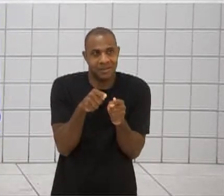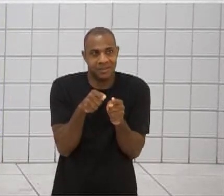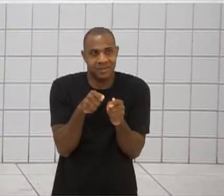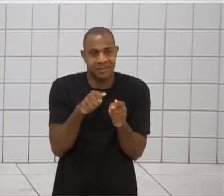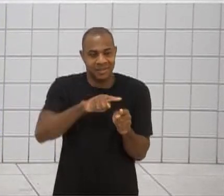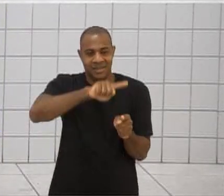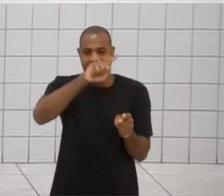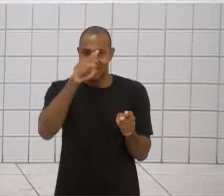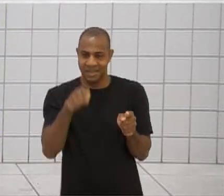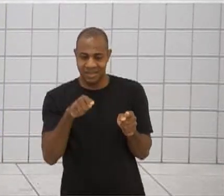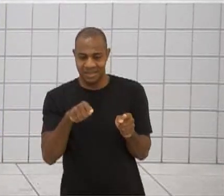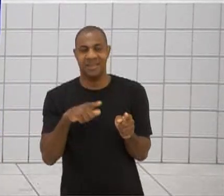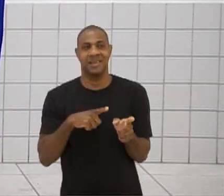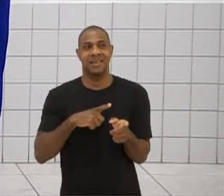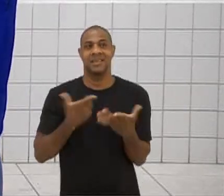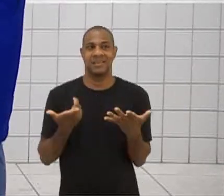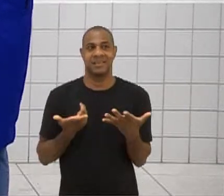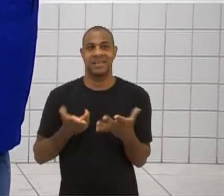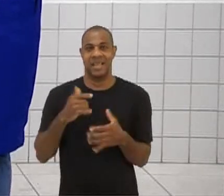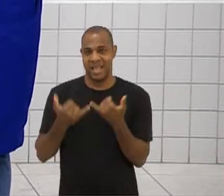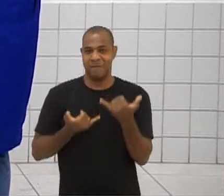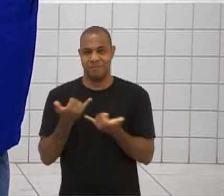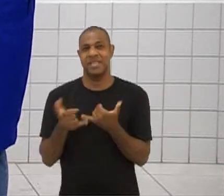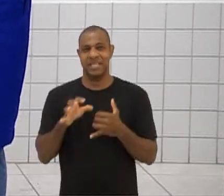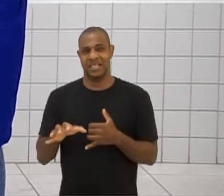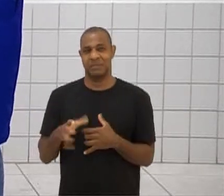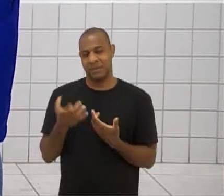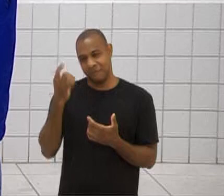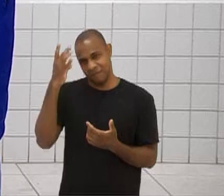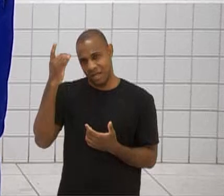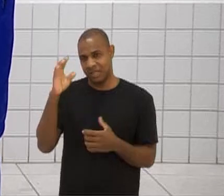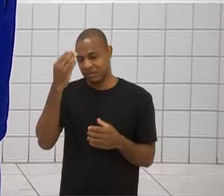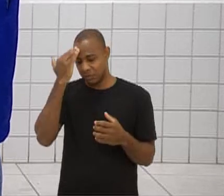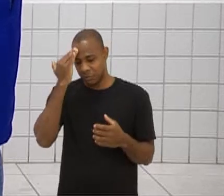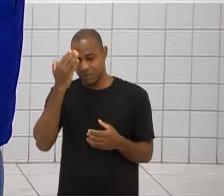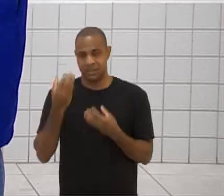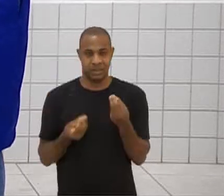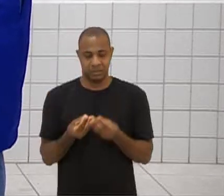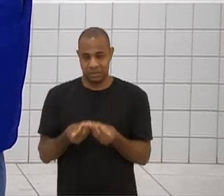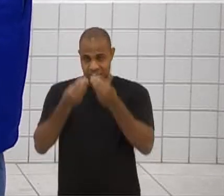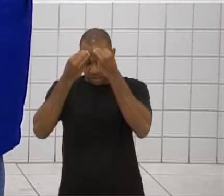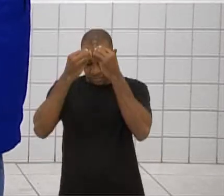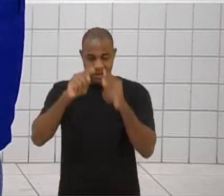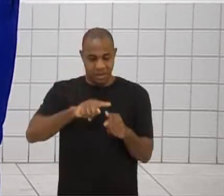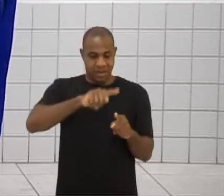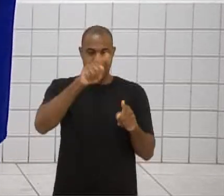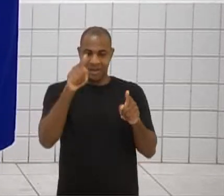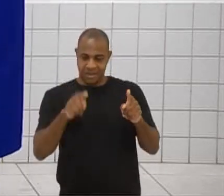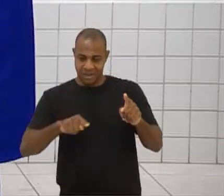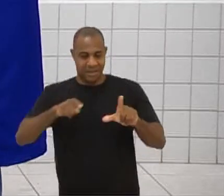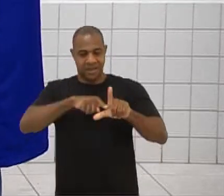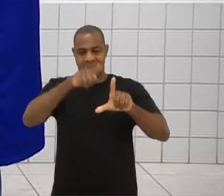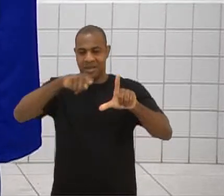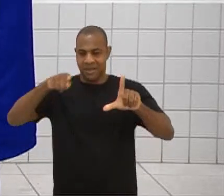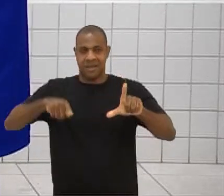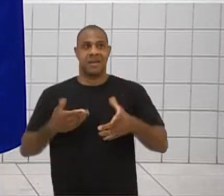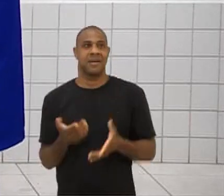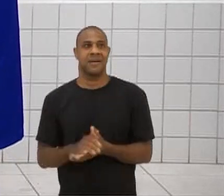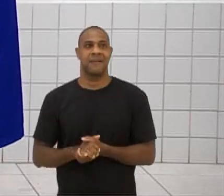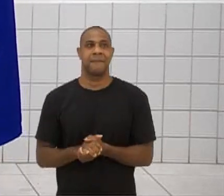monte, aqui já é a montanha. Eu brinco assim porque é mais fácil da gente gravar o gráfico, tá? É tudo brincadeira, tá